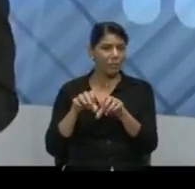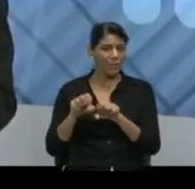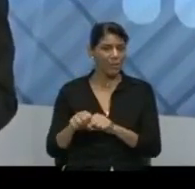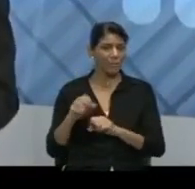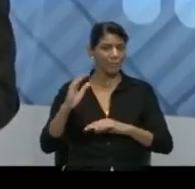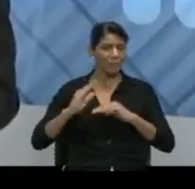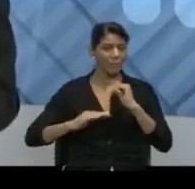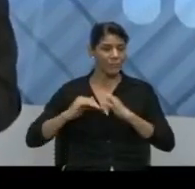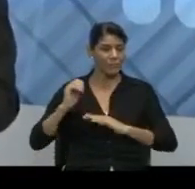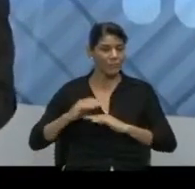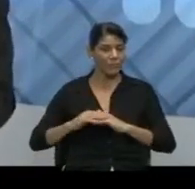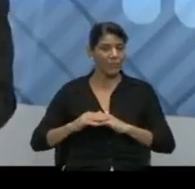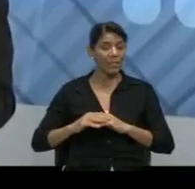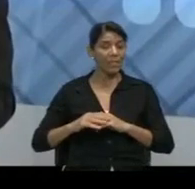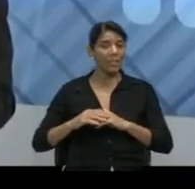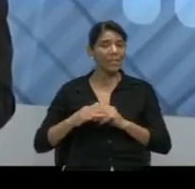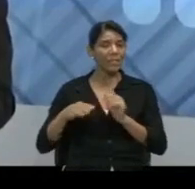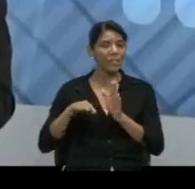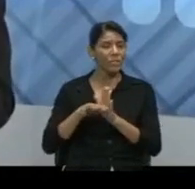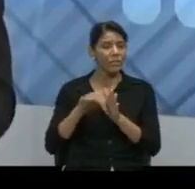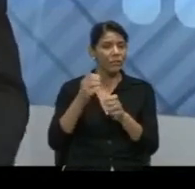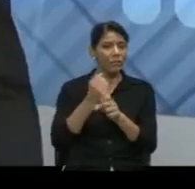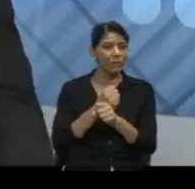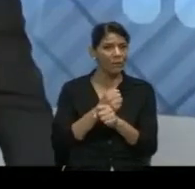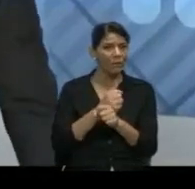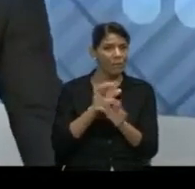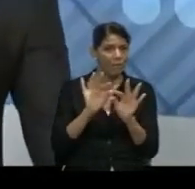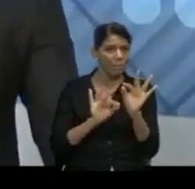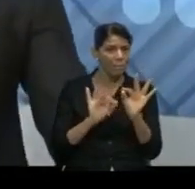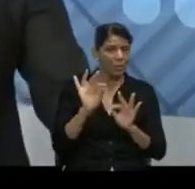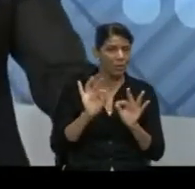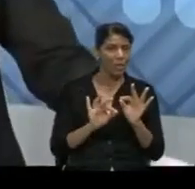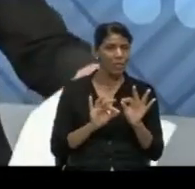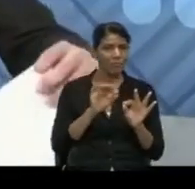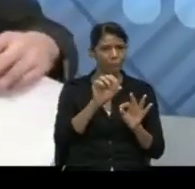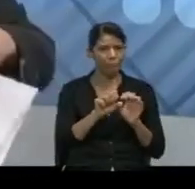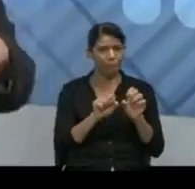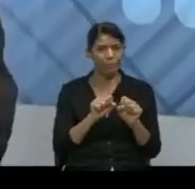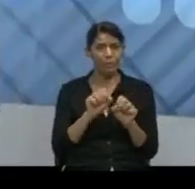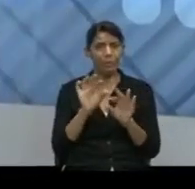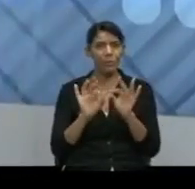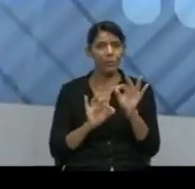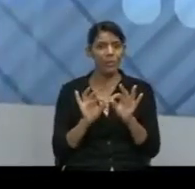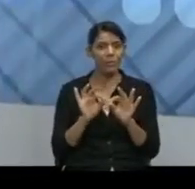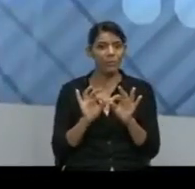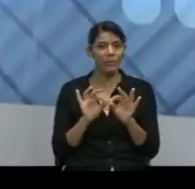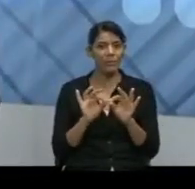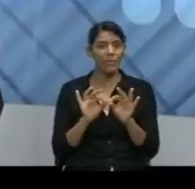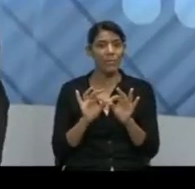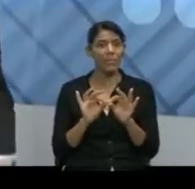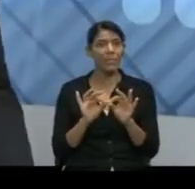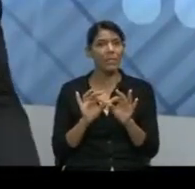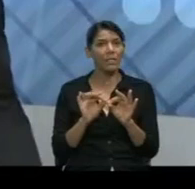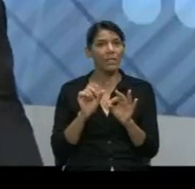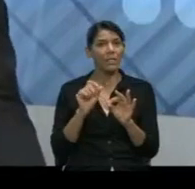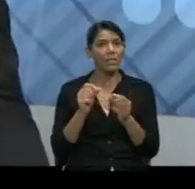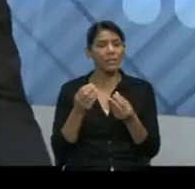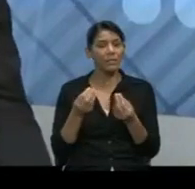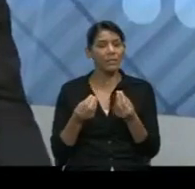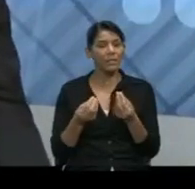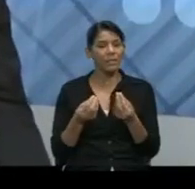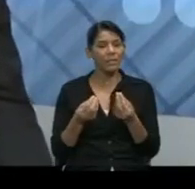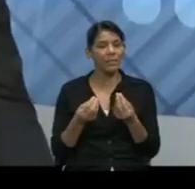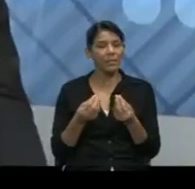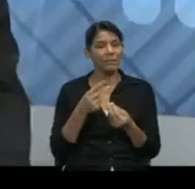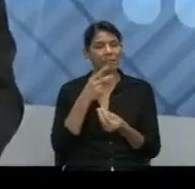já formados. Chega na obra, pega o projeto lá, cata lá o projeto, chega pro